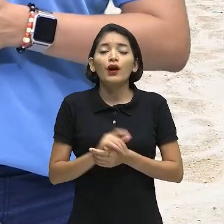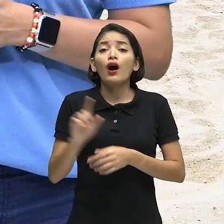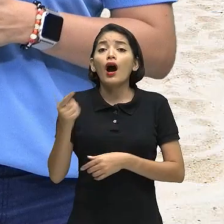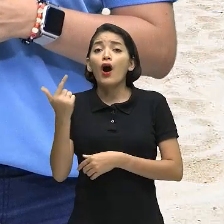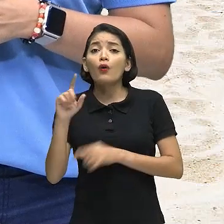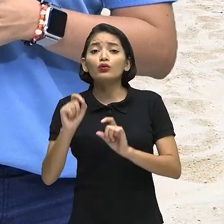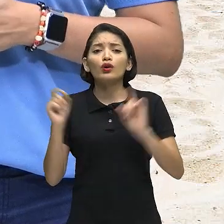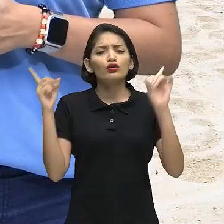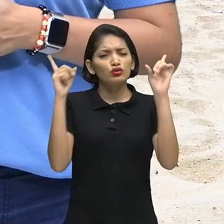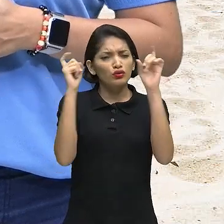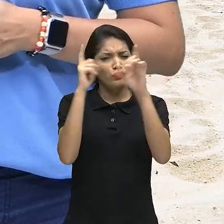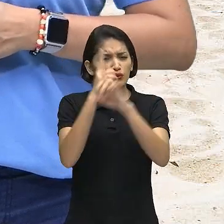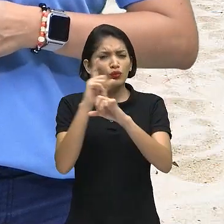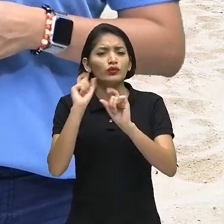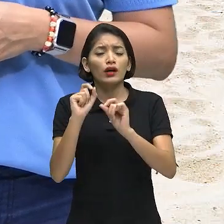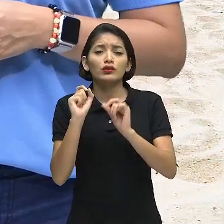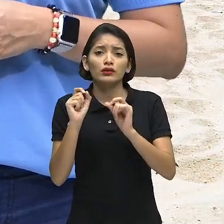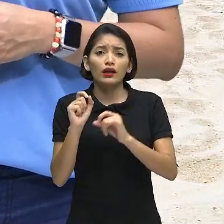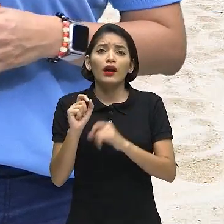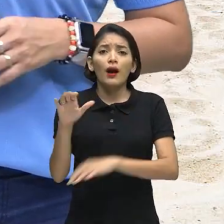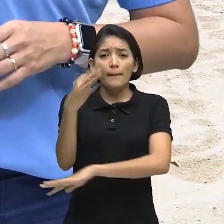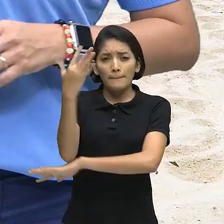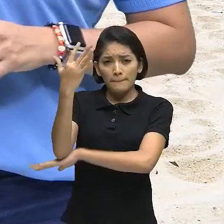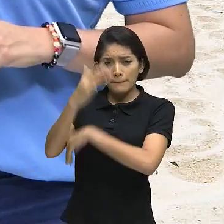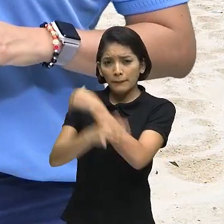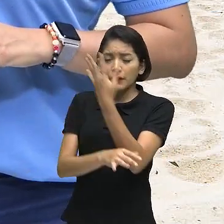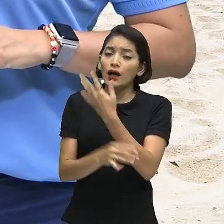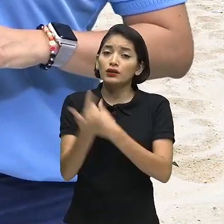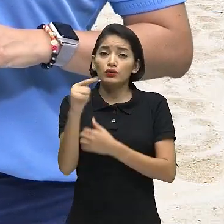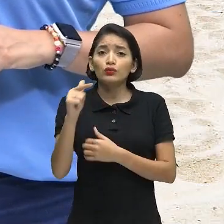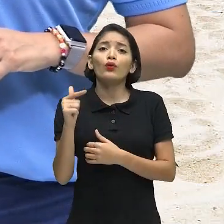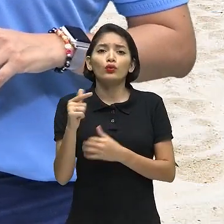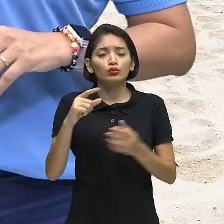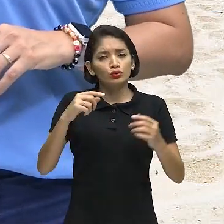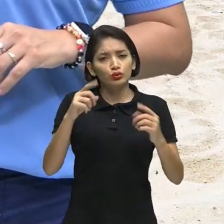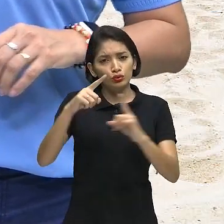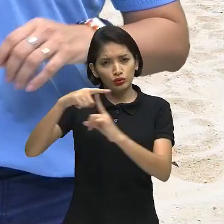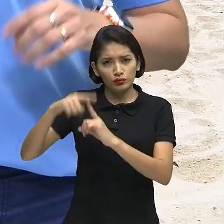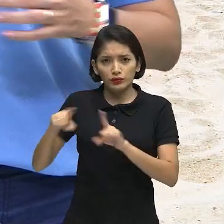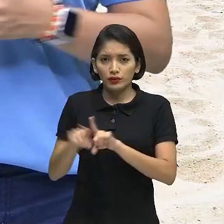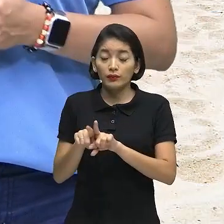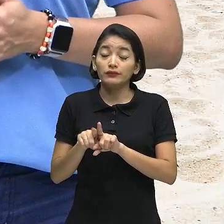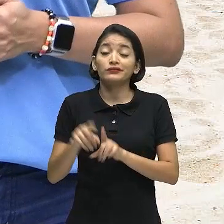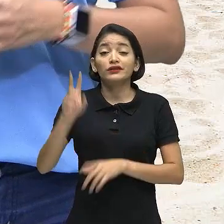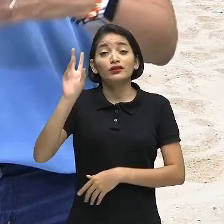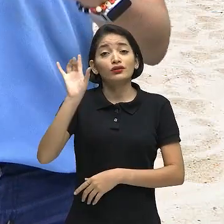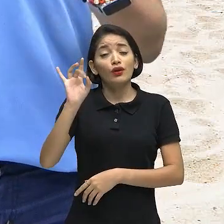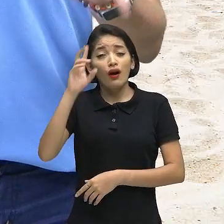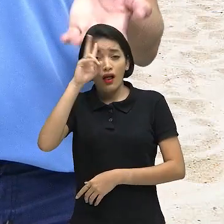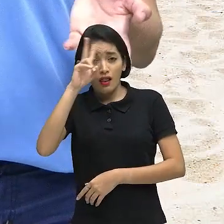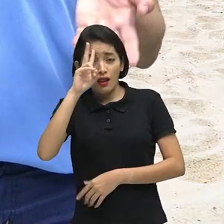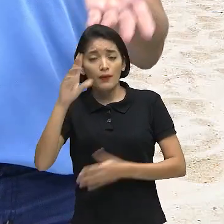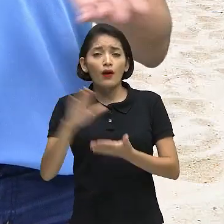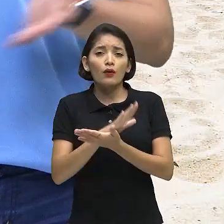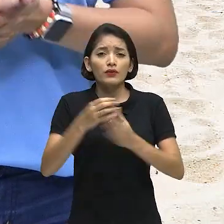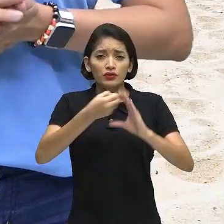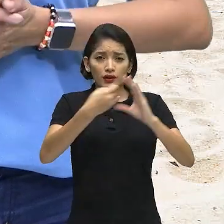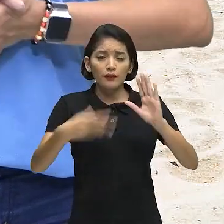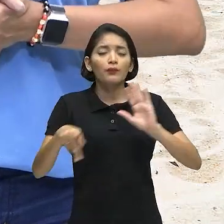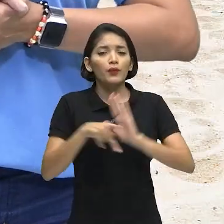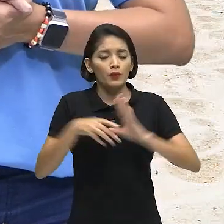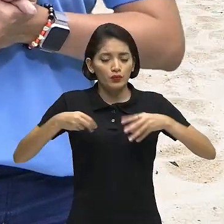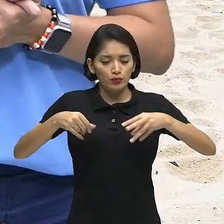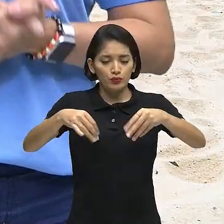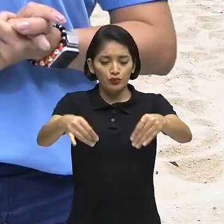a sobrevivência de plantas e organismos, tá? Então a gente relembrou aqui para vocês algumas características da areia, que é a nossa resposta correta,